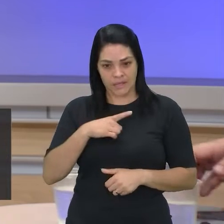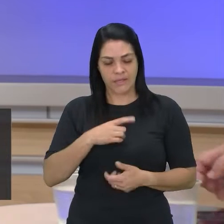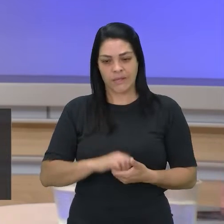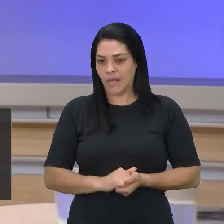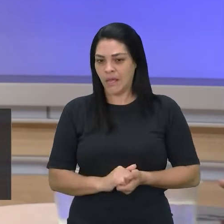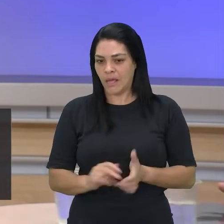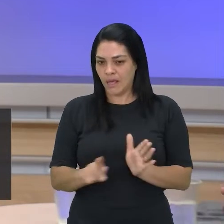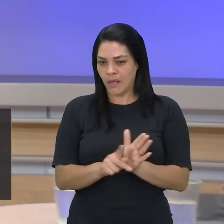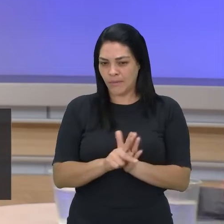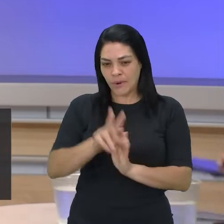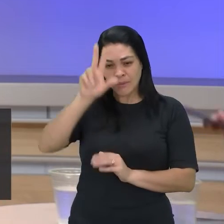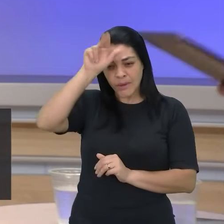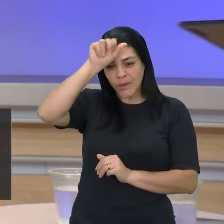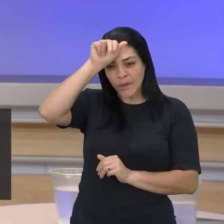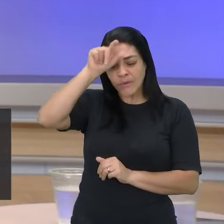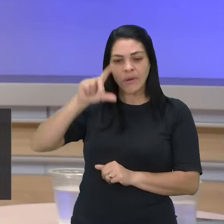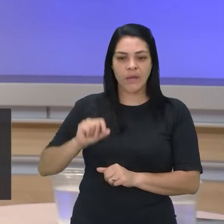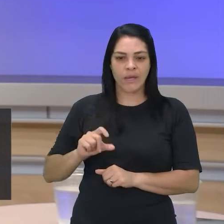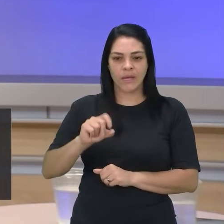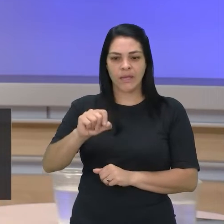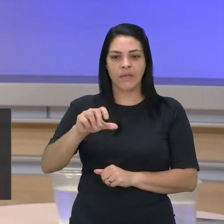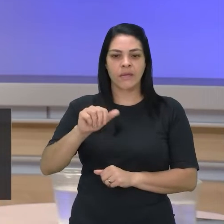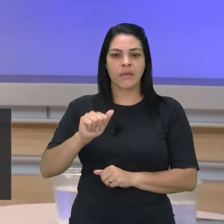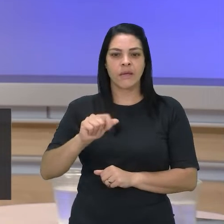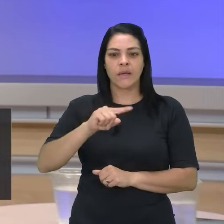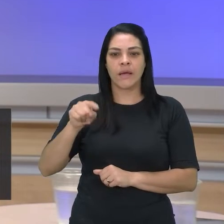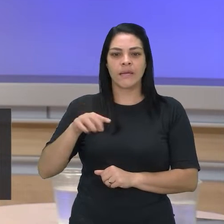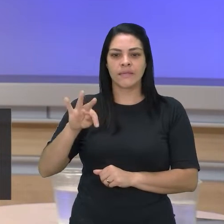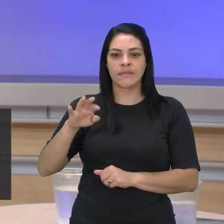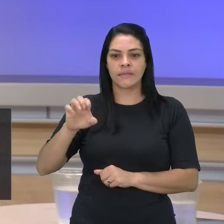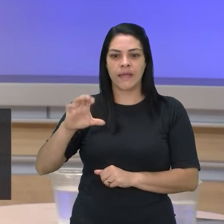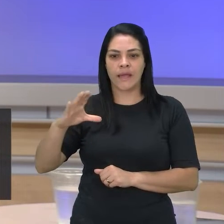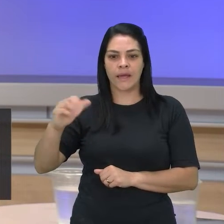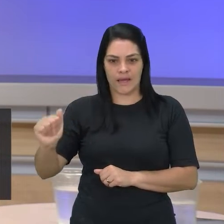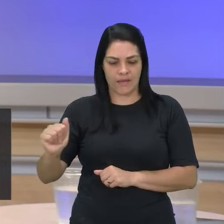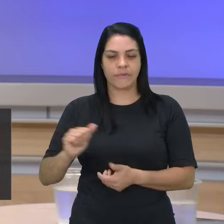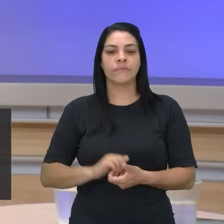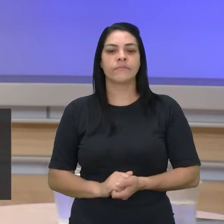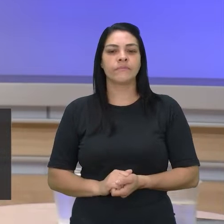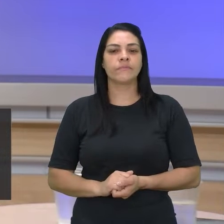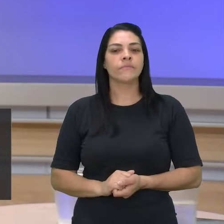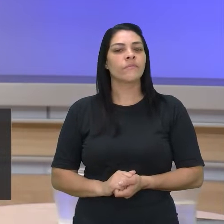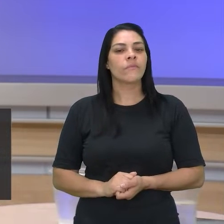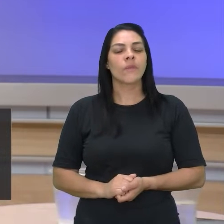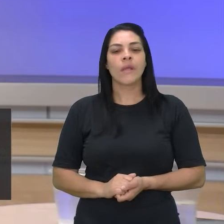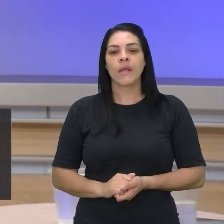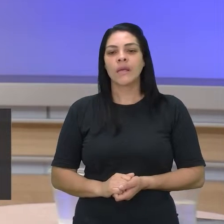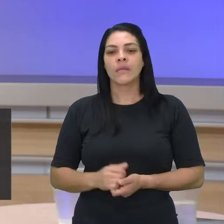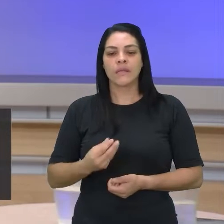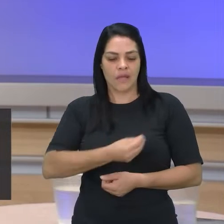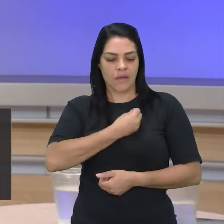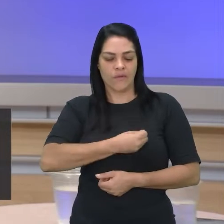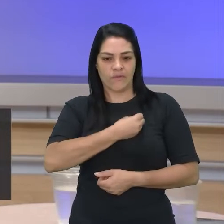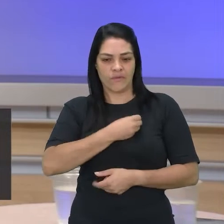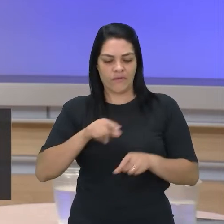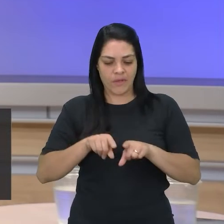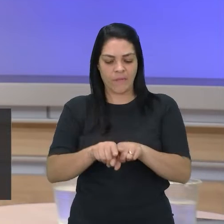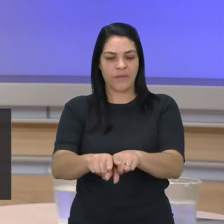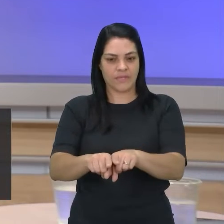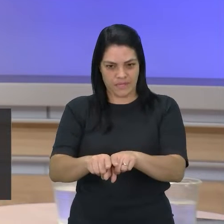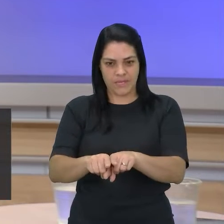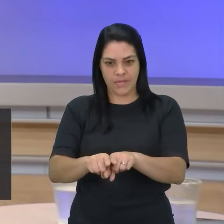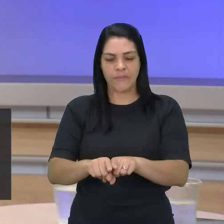de formiga, asteca, né, que é o nome da espécie, que vive em parceria com a embaúba,